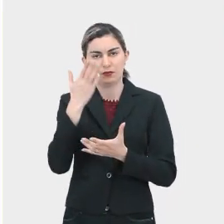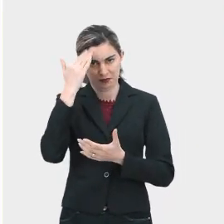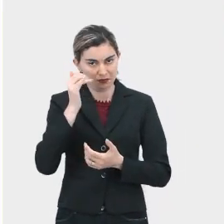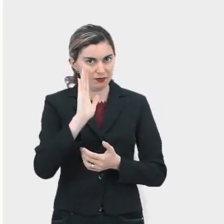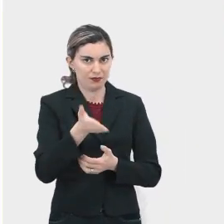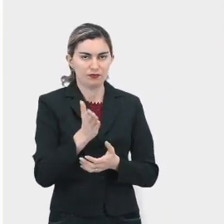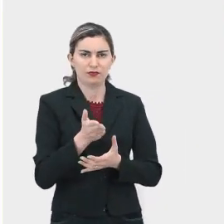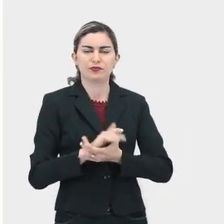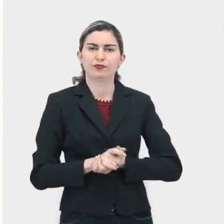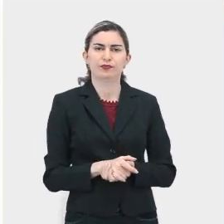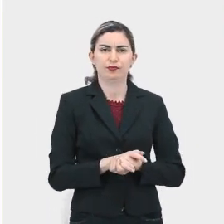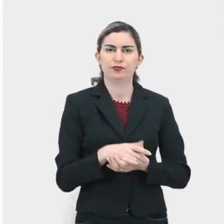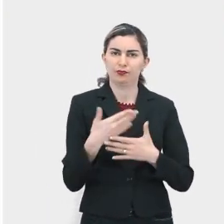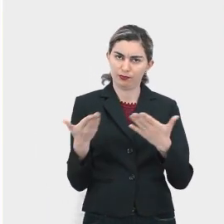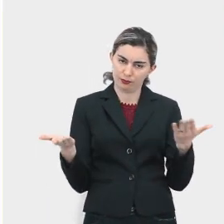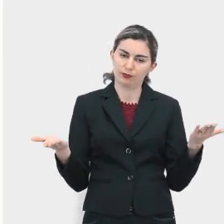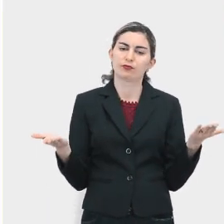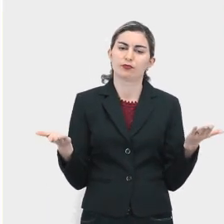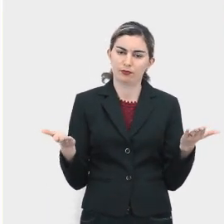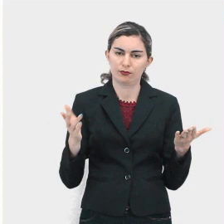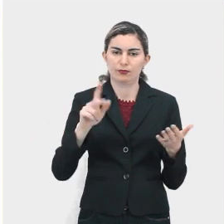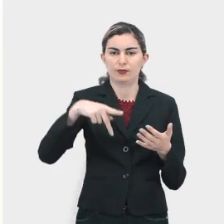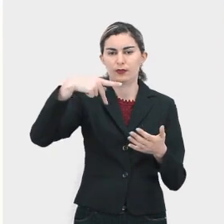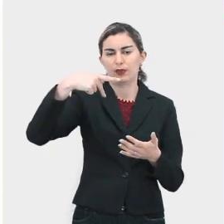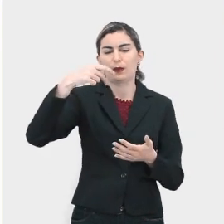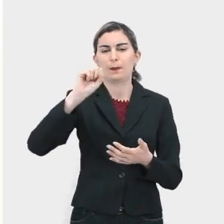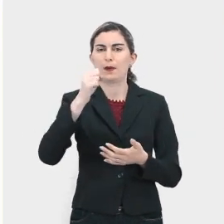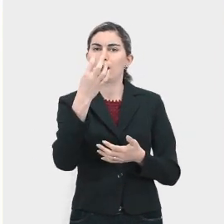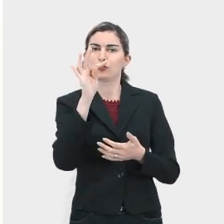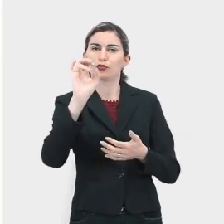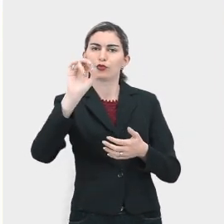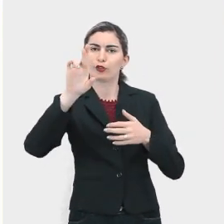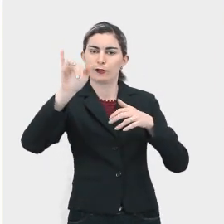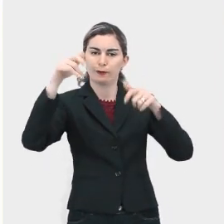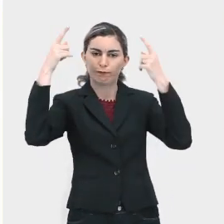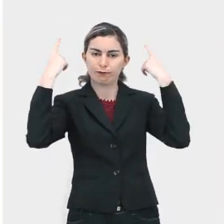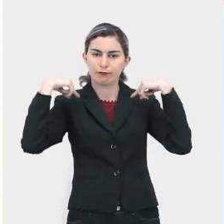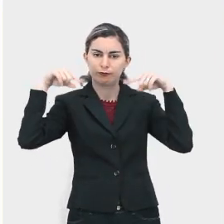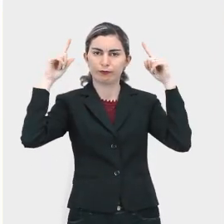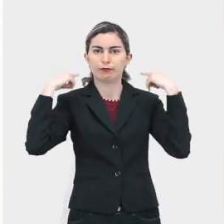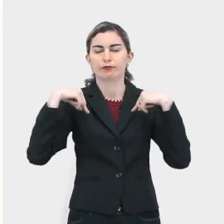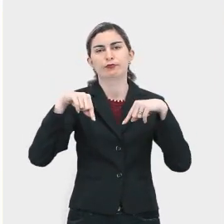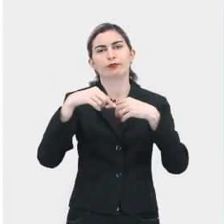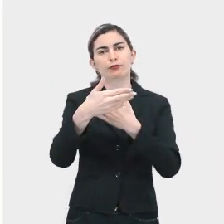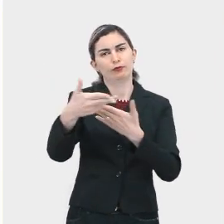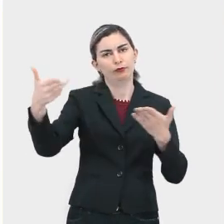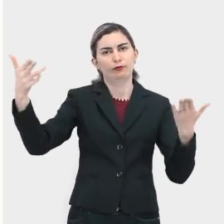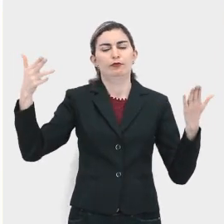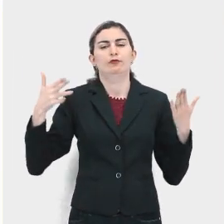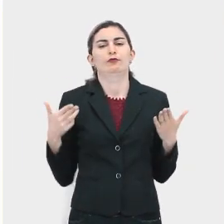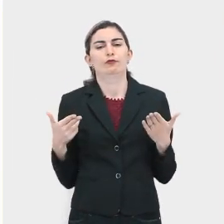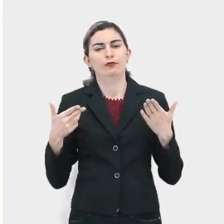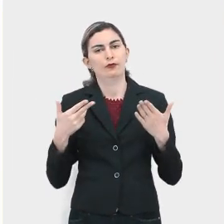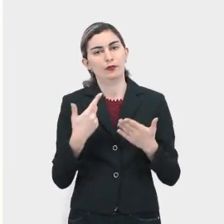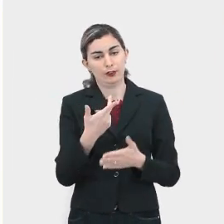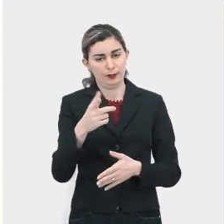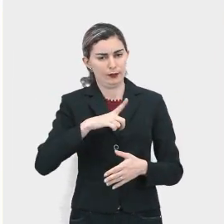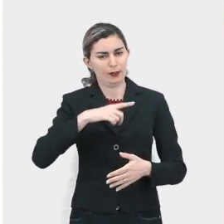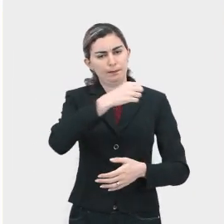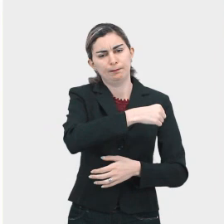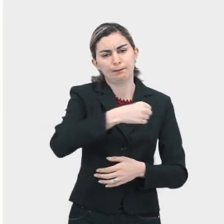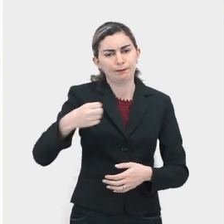é o pastorio. Então, na imagem que vocês observam, existem pessoas vestidas de